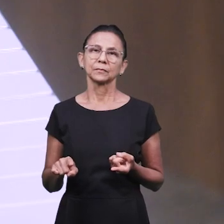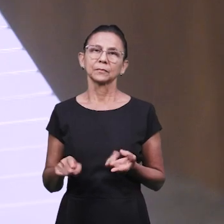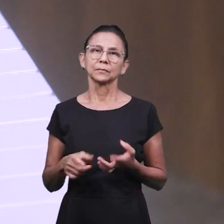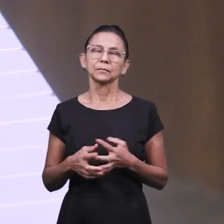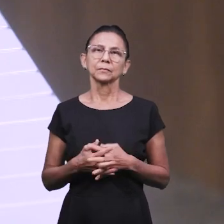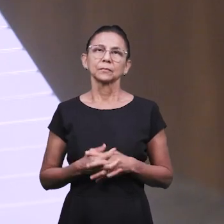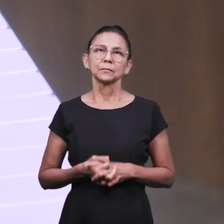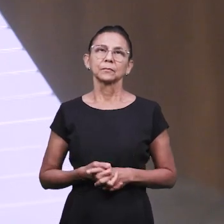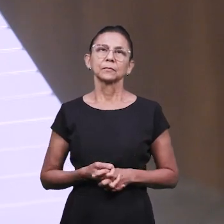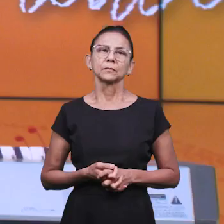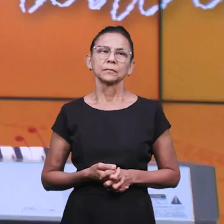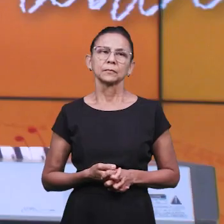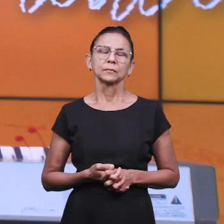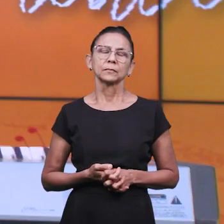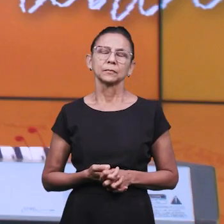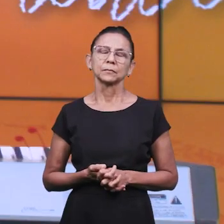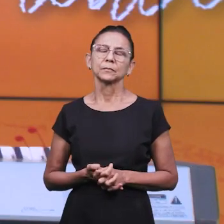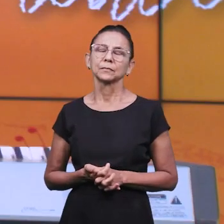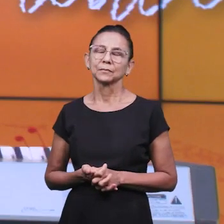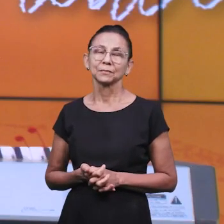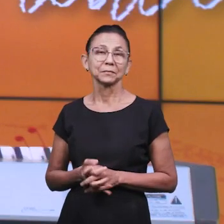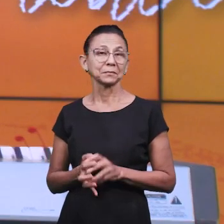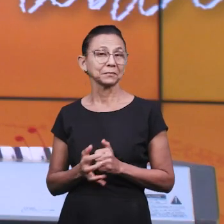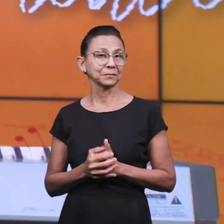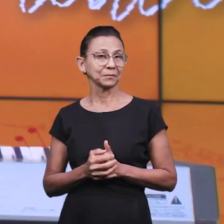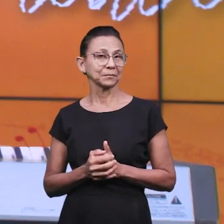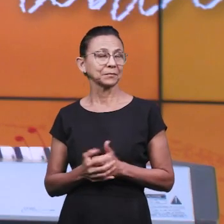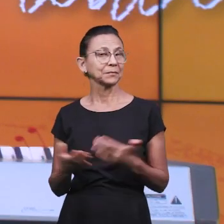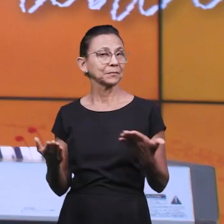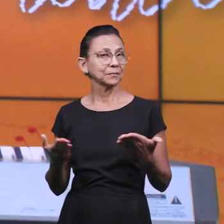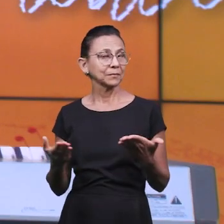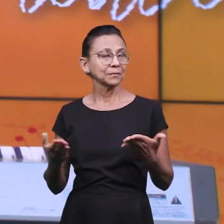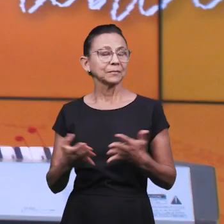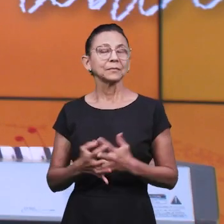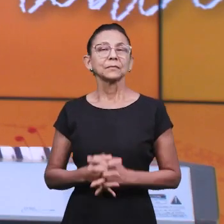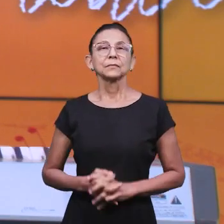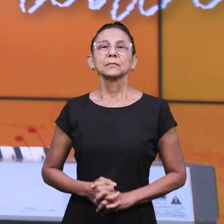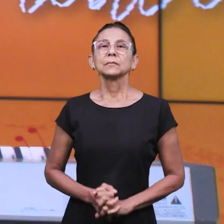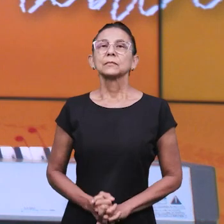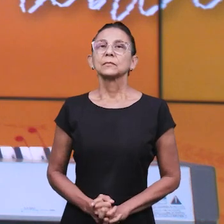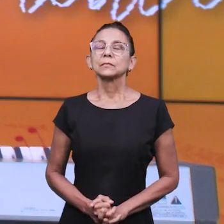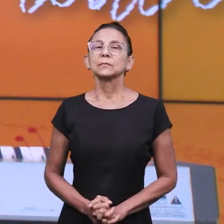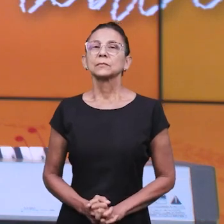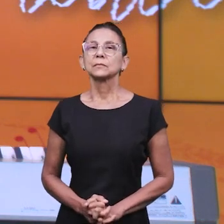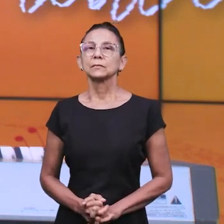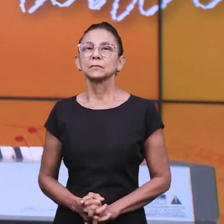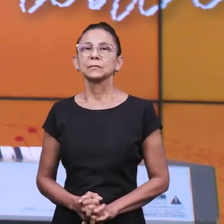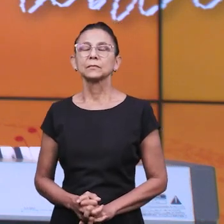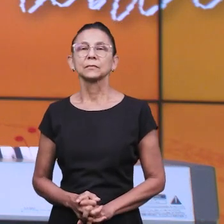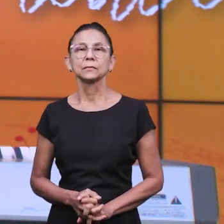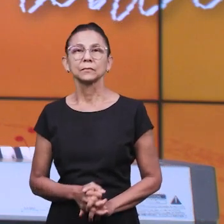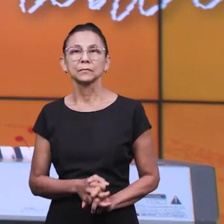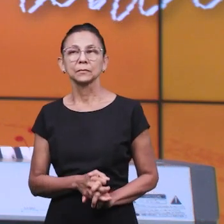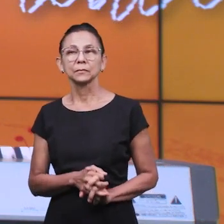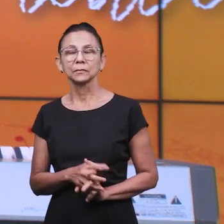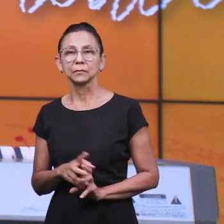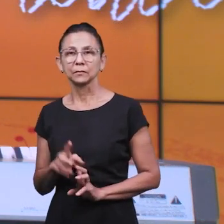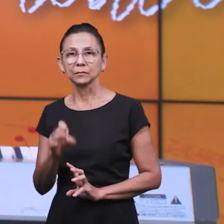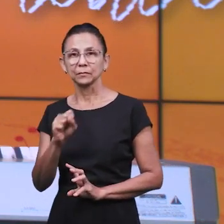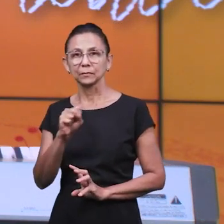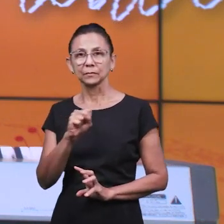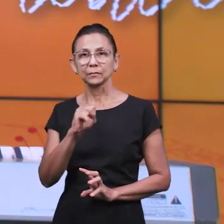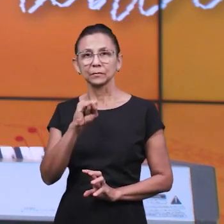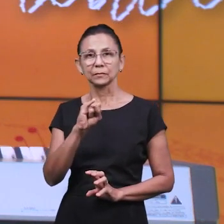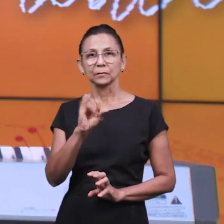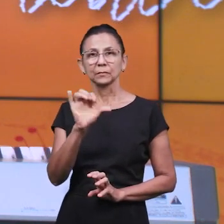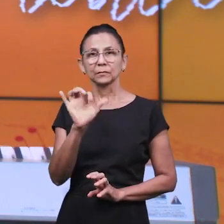Amém? Agora nós vamos passar A cifra, os acordes, só com a